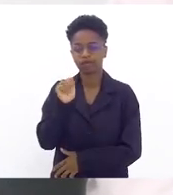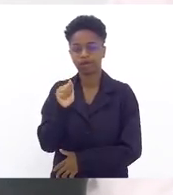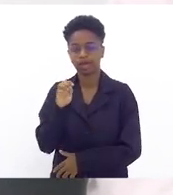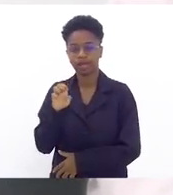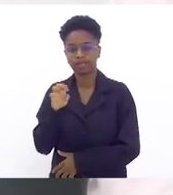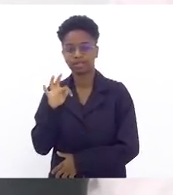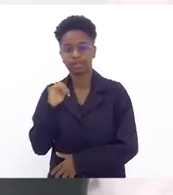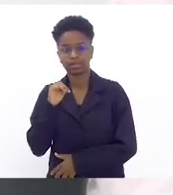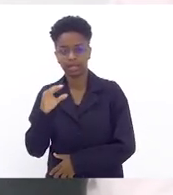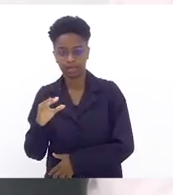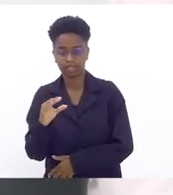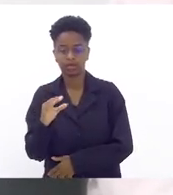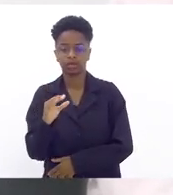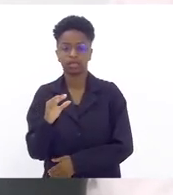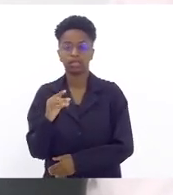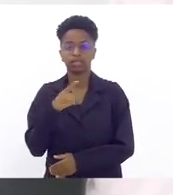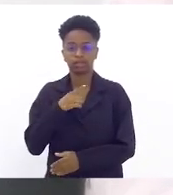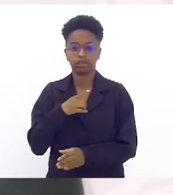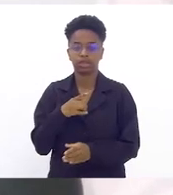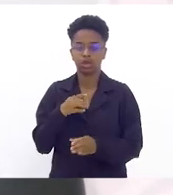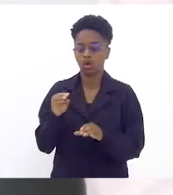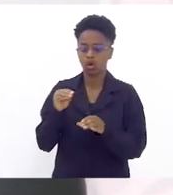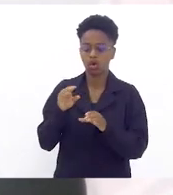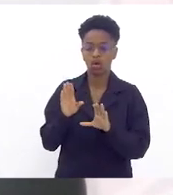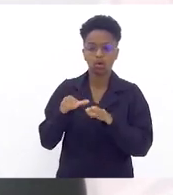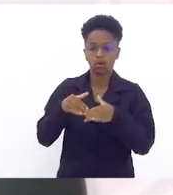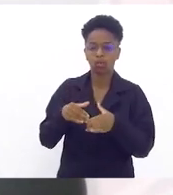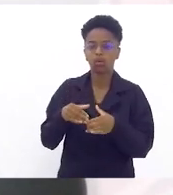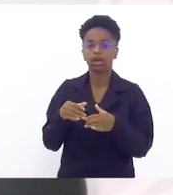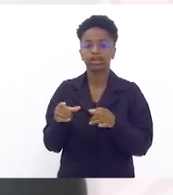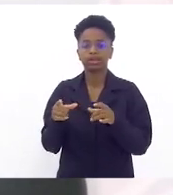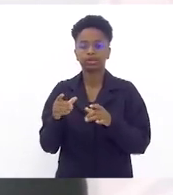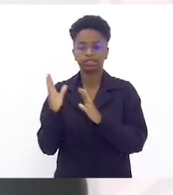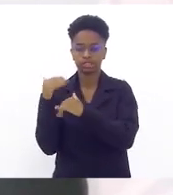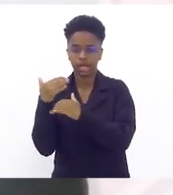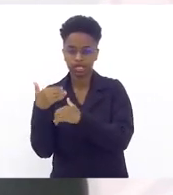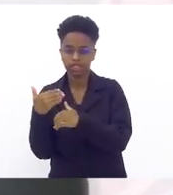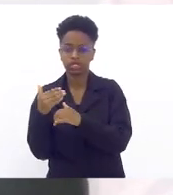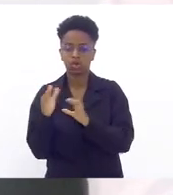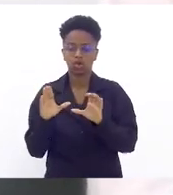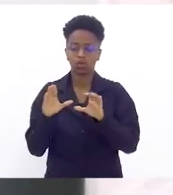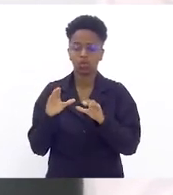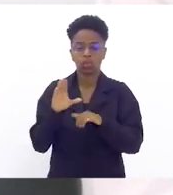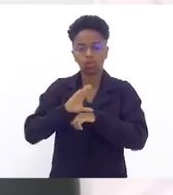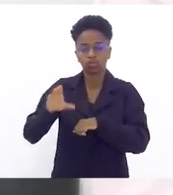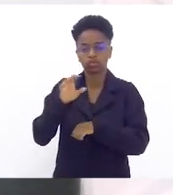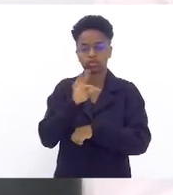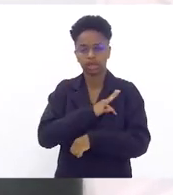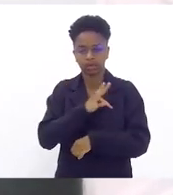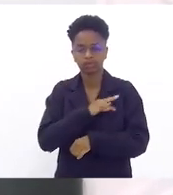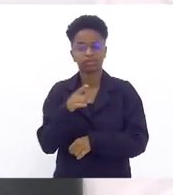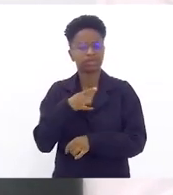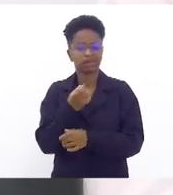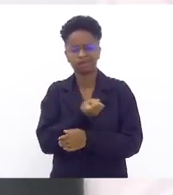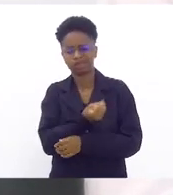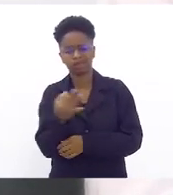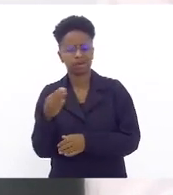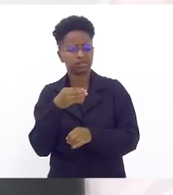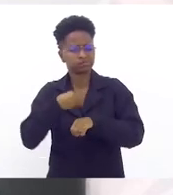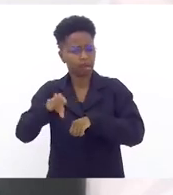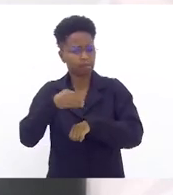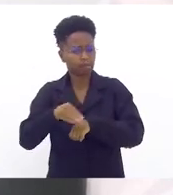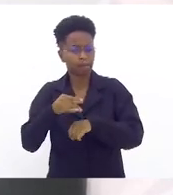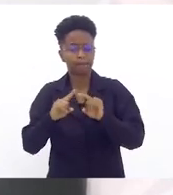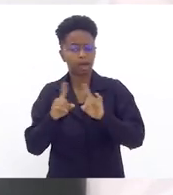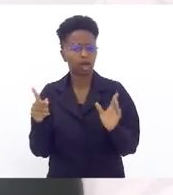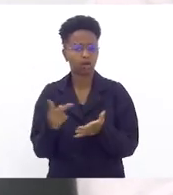dos órgãos internos envolvidos direção de cursos técnicos Engenharia e presidência foram enviadas inúmeras 6 e nada foi